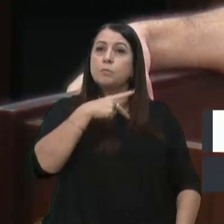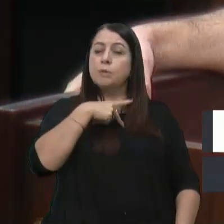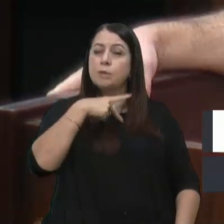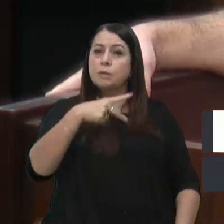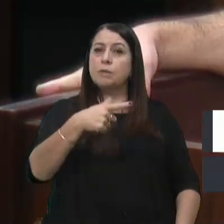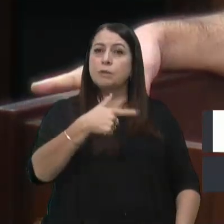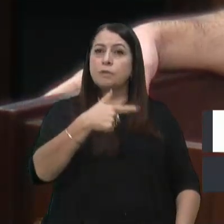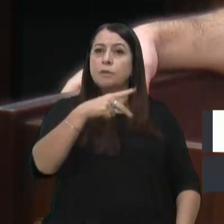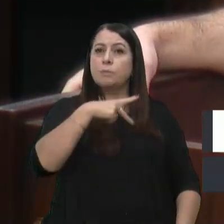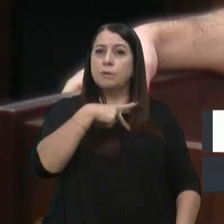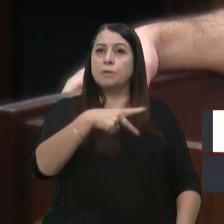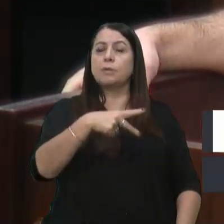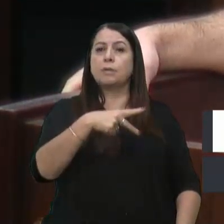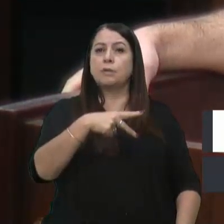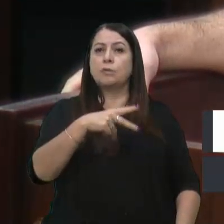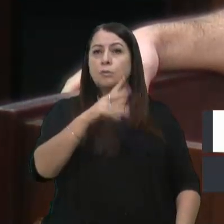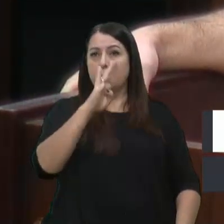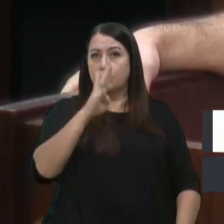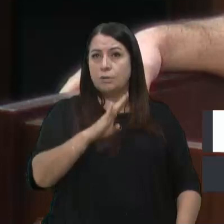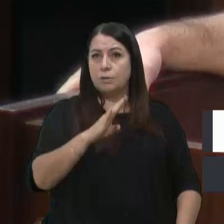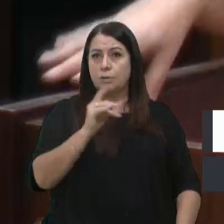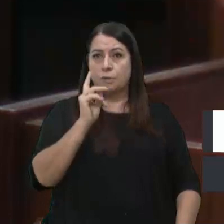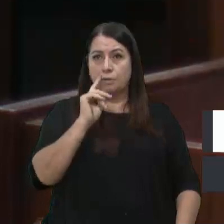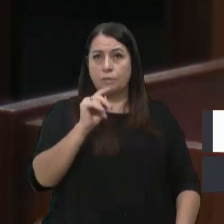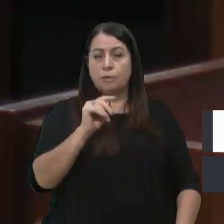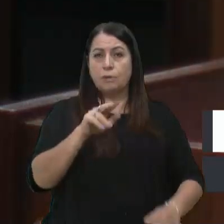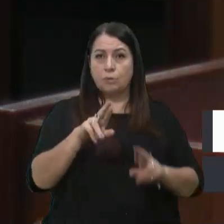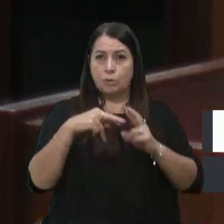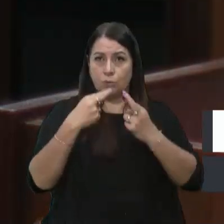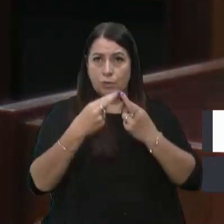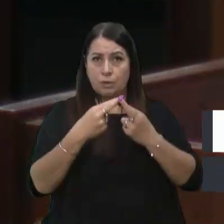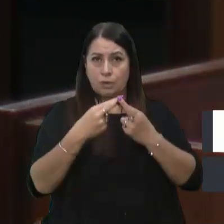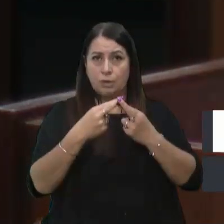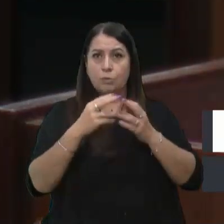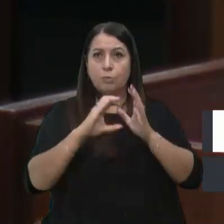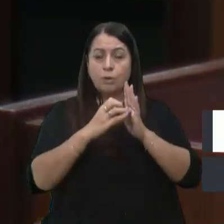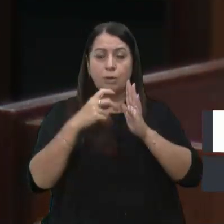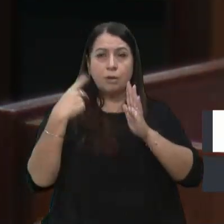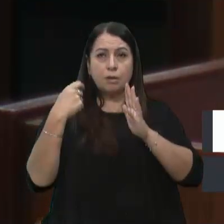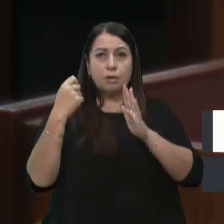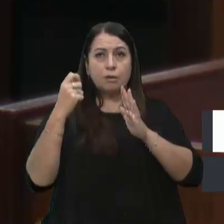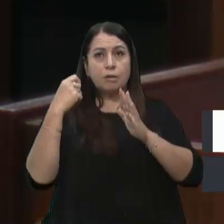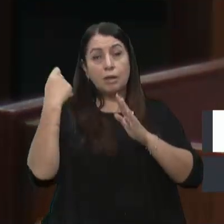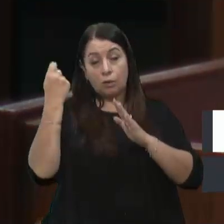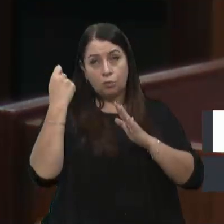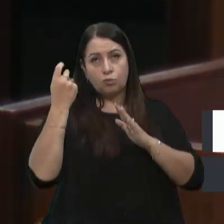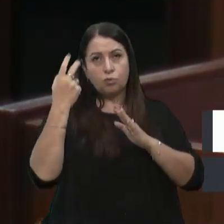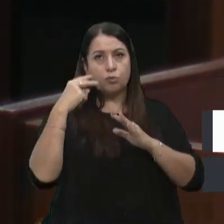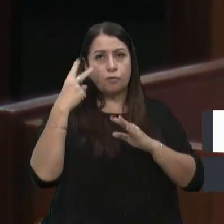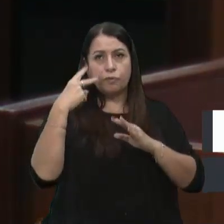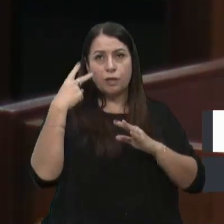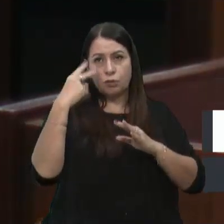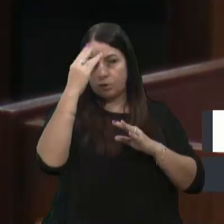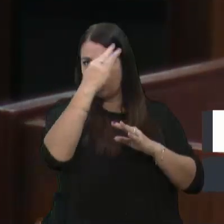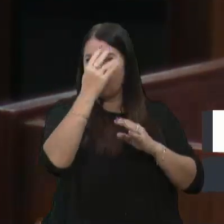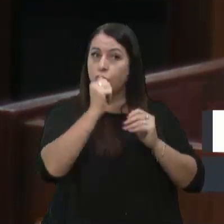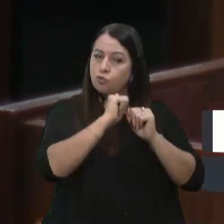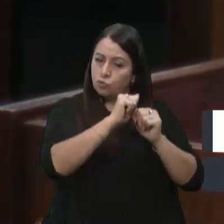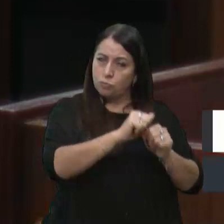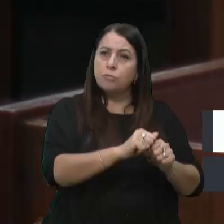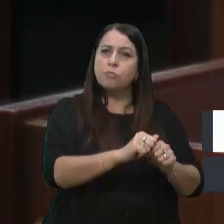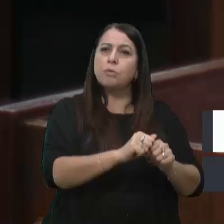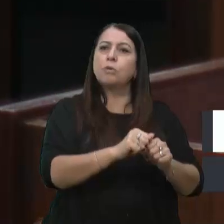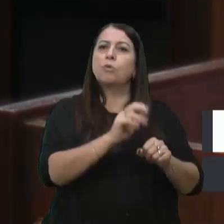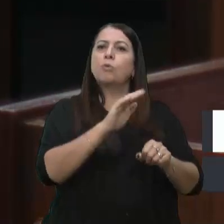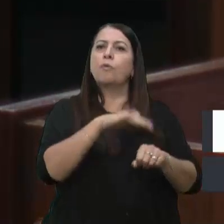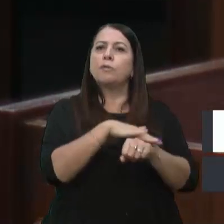vice-presidente da república e tive em reunião da bancada Gaúcha onde o vereadora de nós esteve junto na época conversei com mais